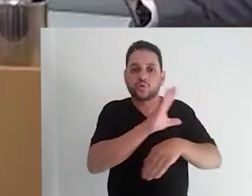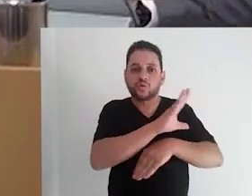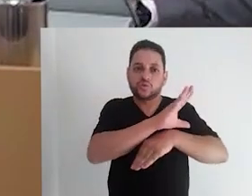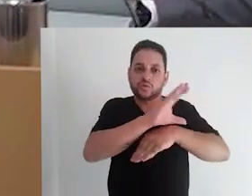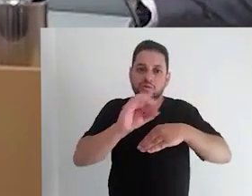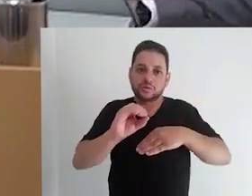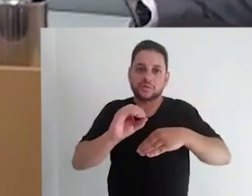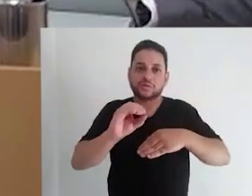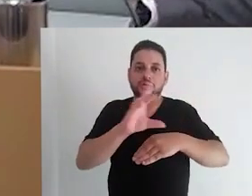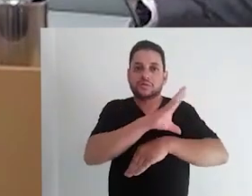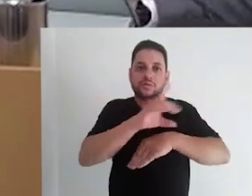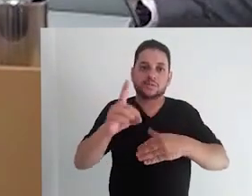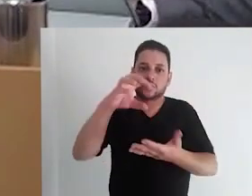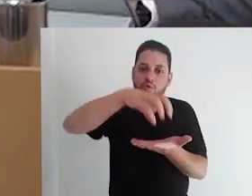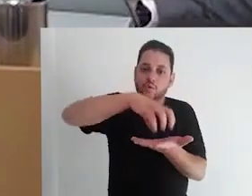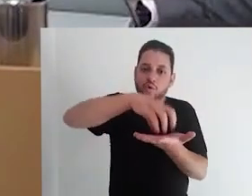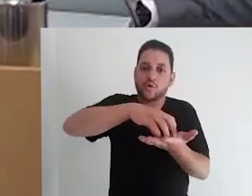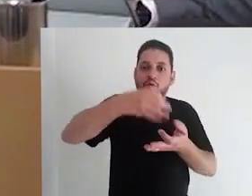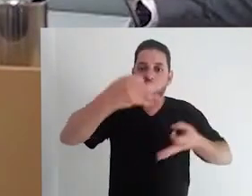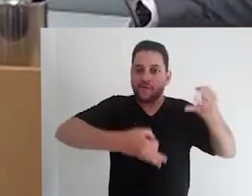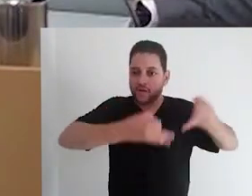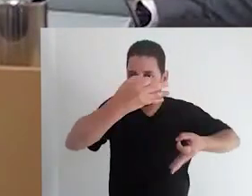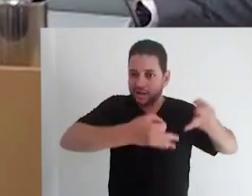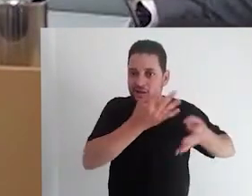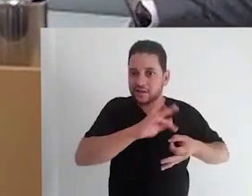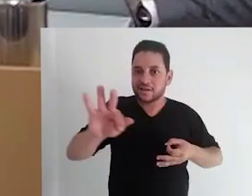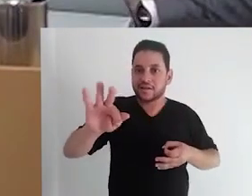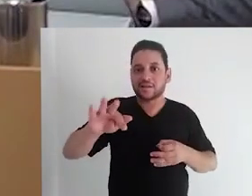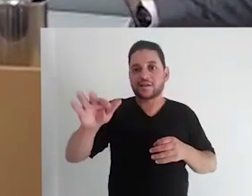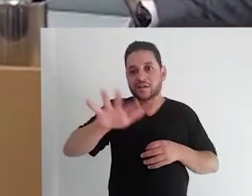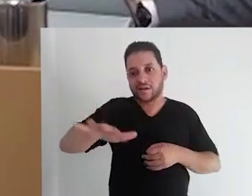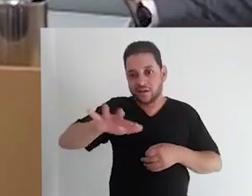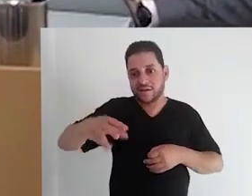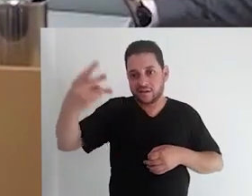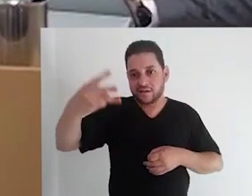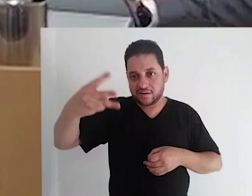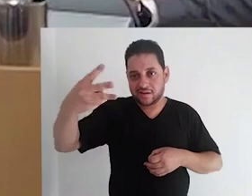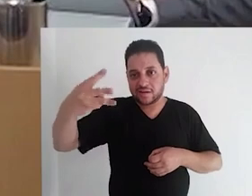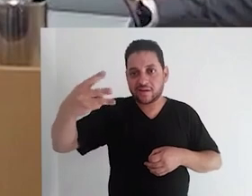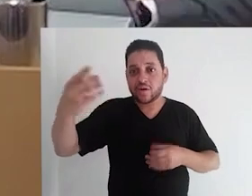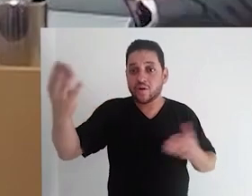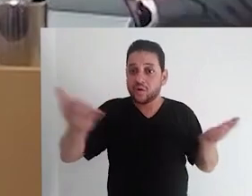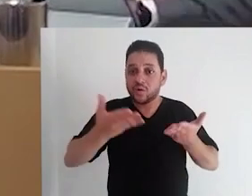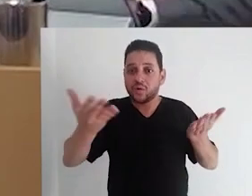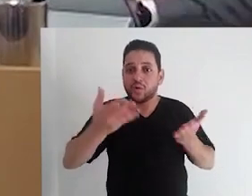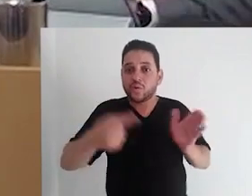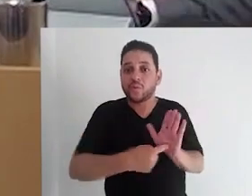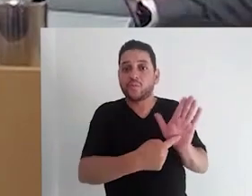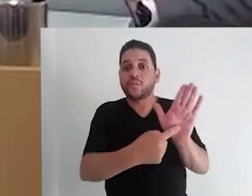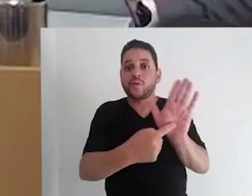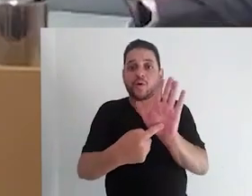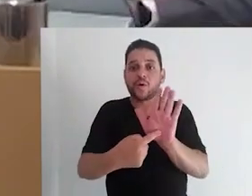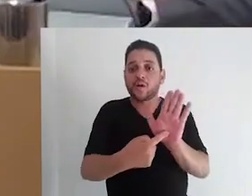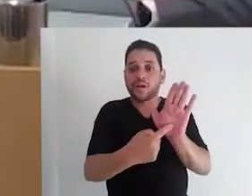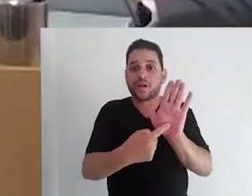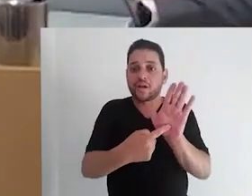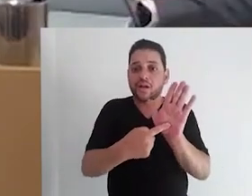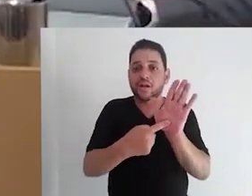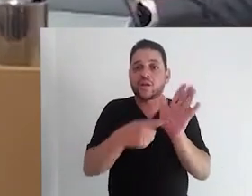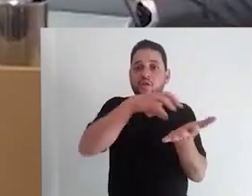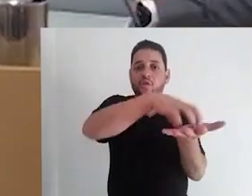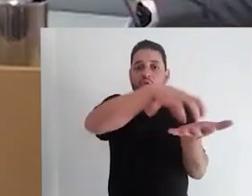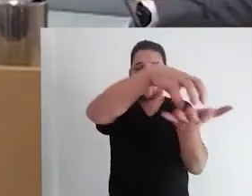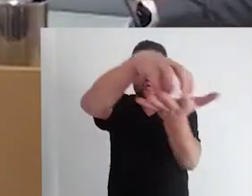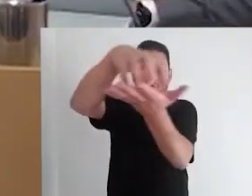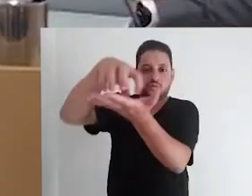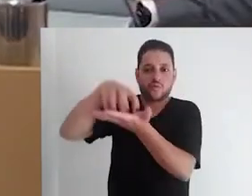da Terceira Região, e viemos aqui como um dos trabalhos de prestação de contas dessa fase inicial dos núcleos, que é de